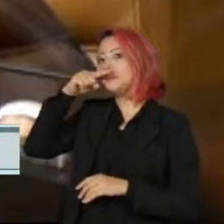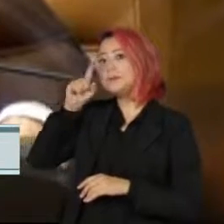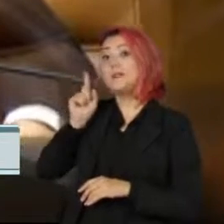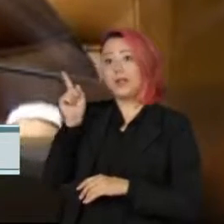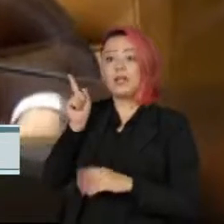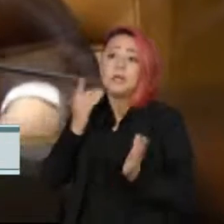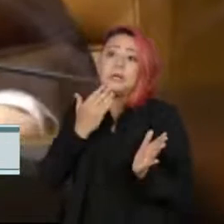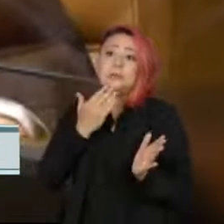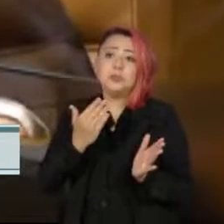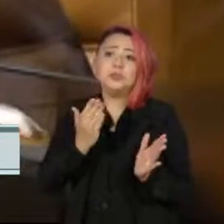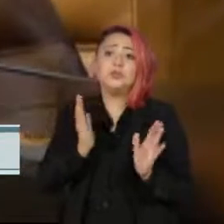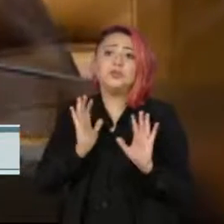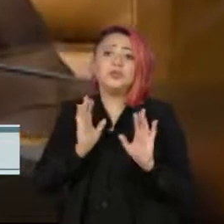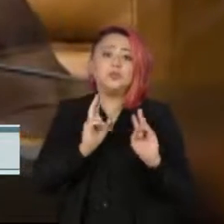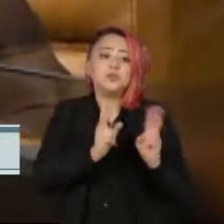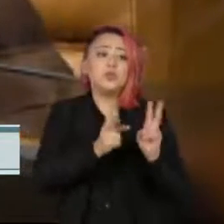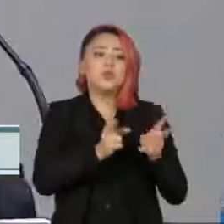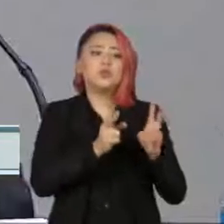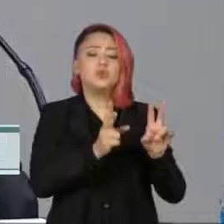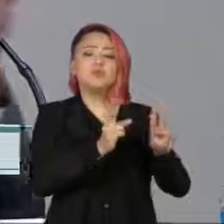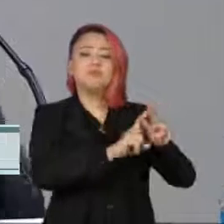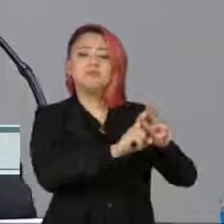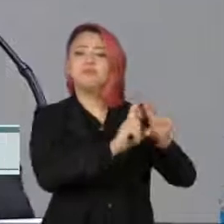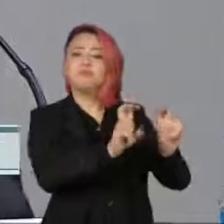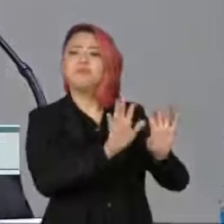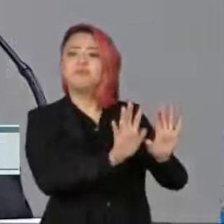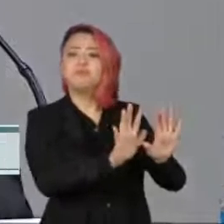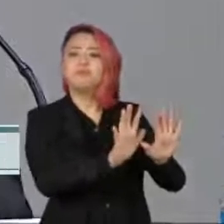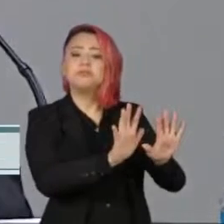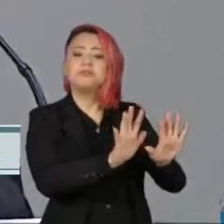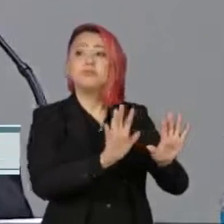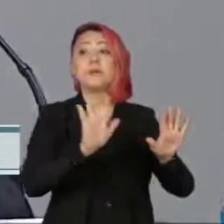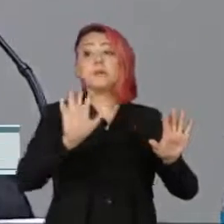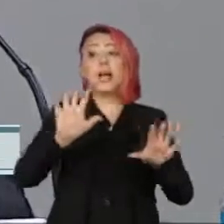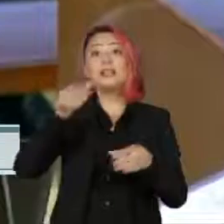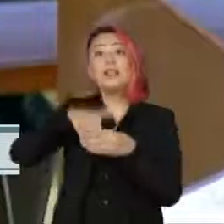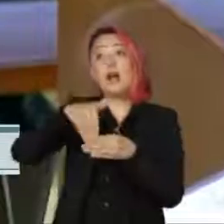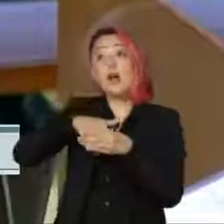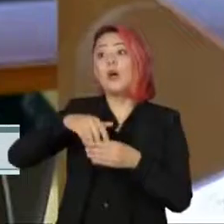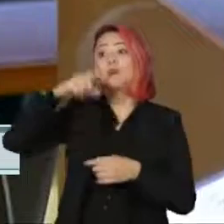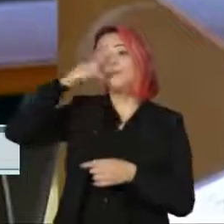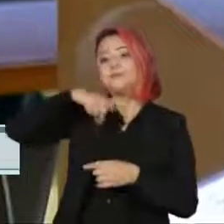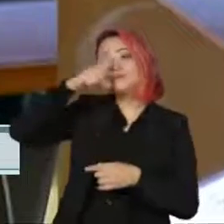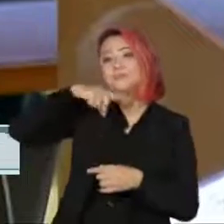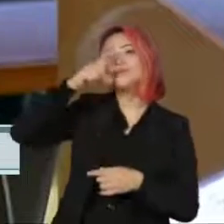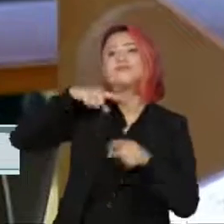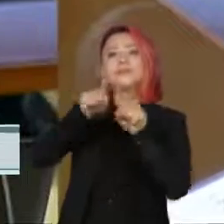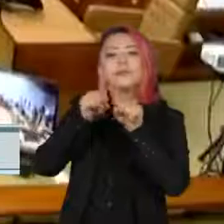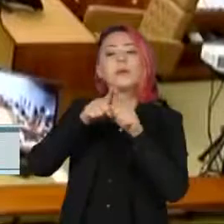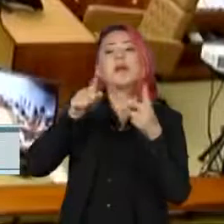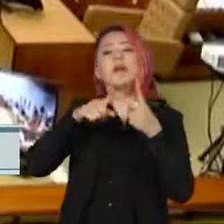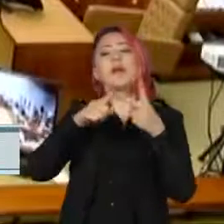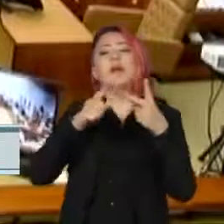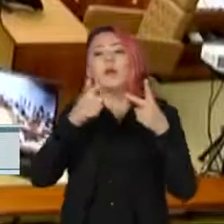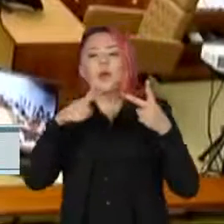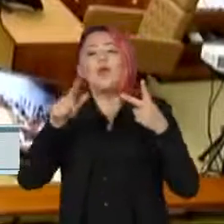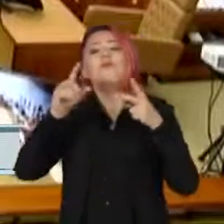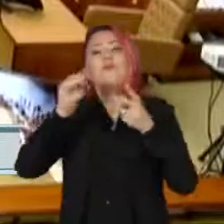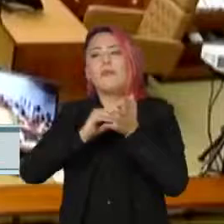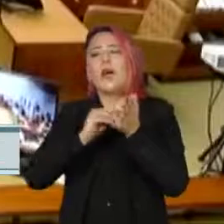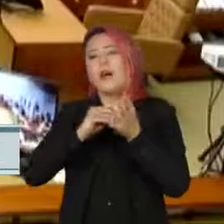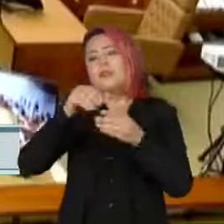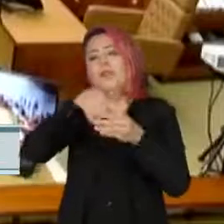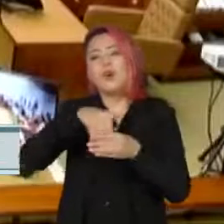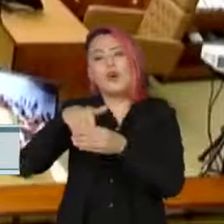decidiu manter Cabral em regime fechado Ainda faltam votar Gilmar Mendes e Cássio Nunes Marques o mandado de